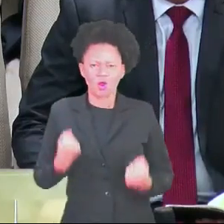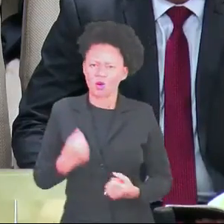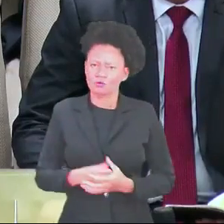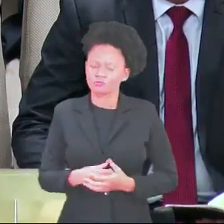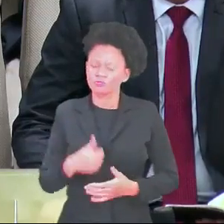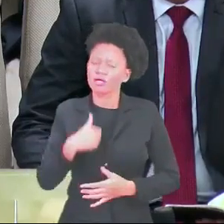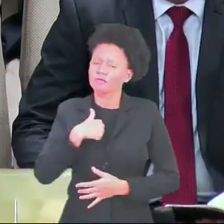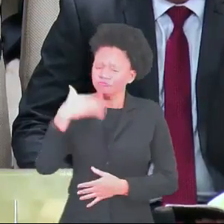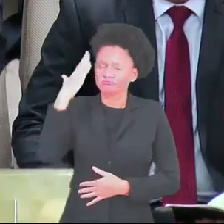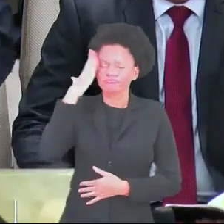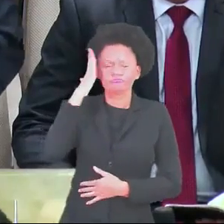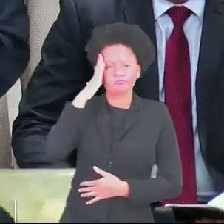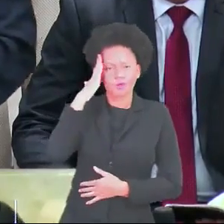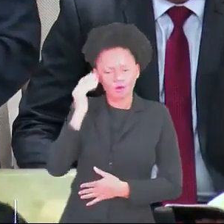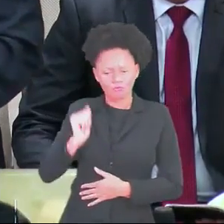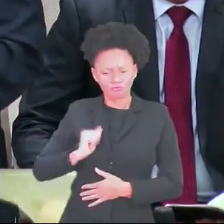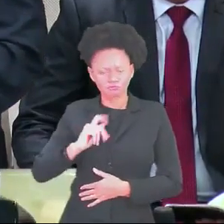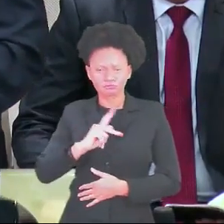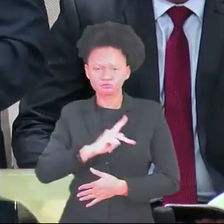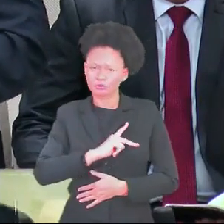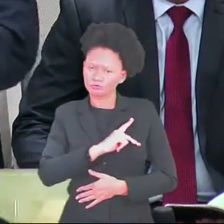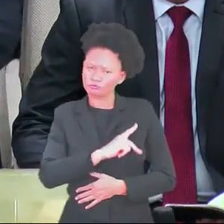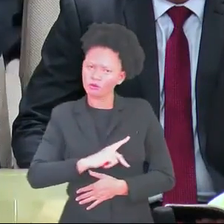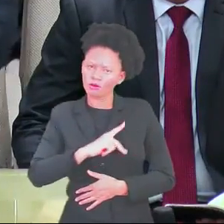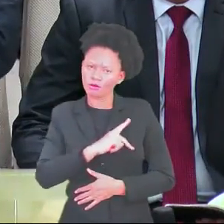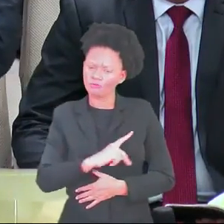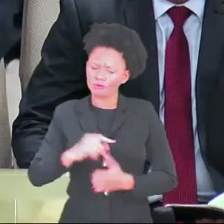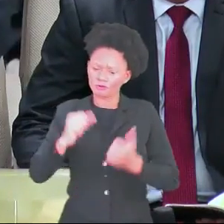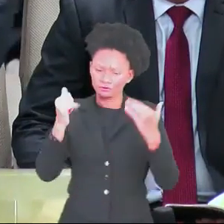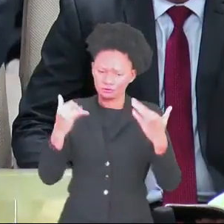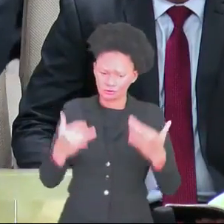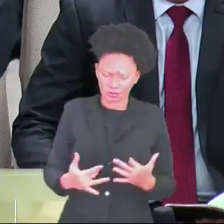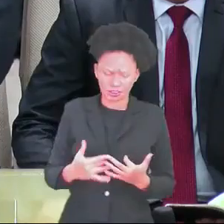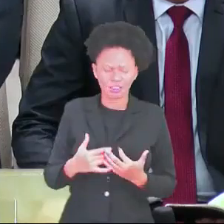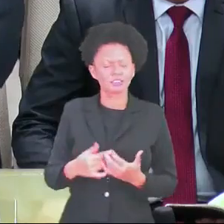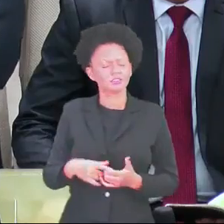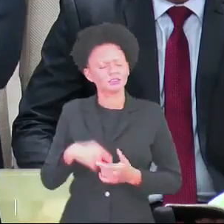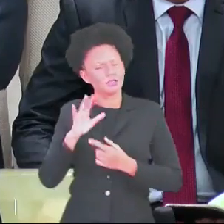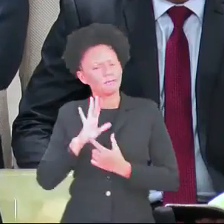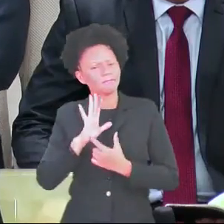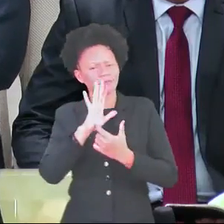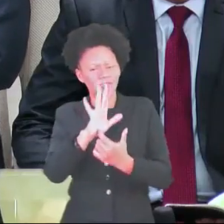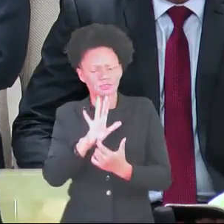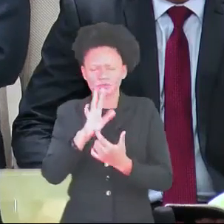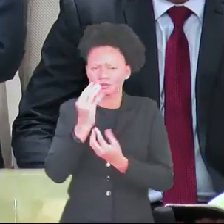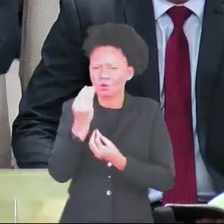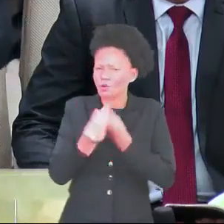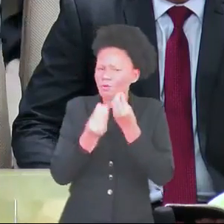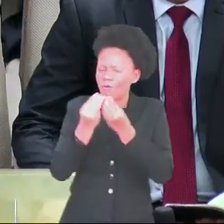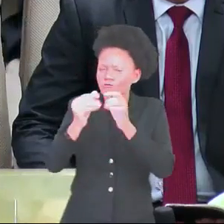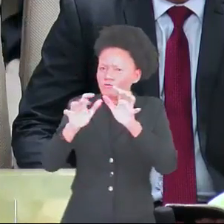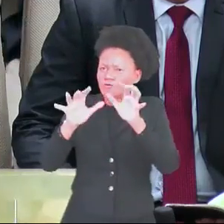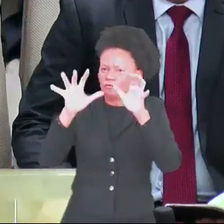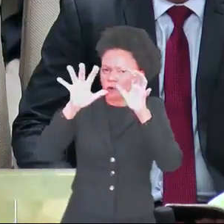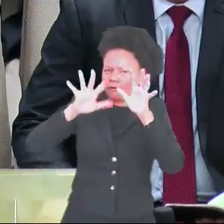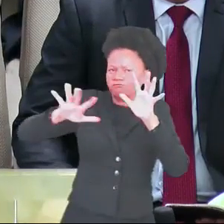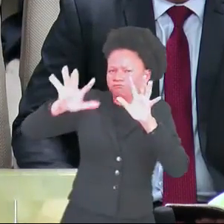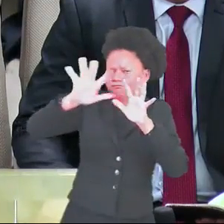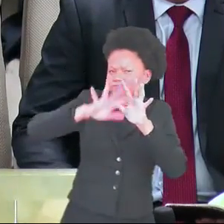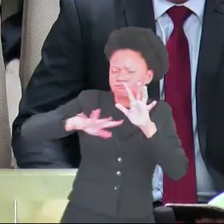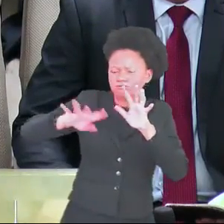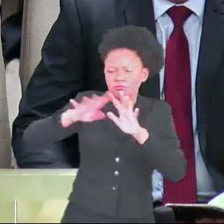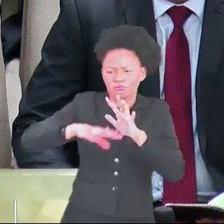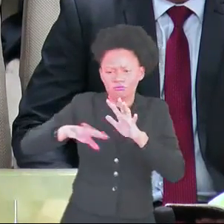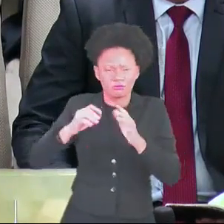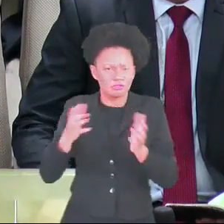Eu entendo o que o apóstolo Paulo diz aqui, ele está tirando e mostrando uma visão plena, não estava